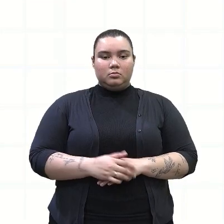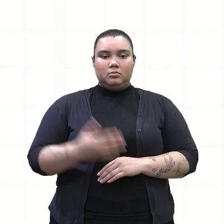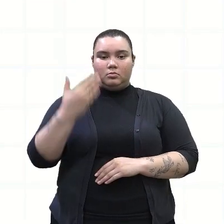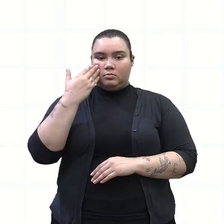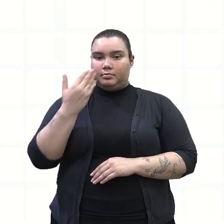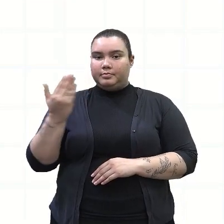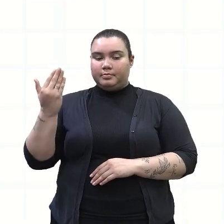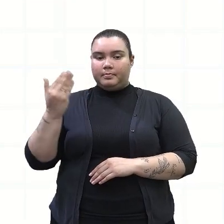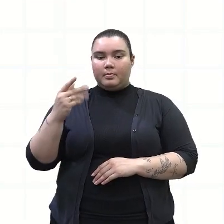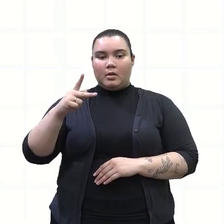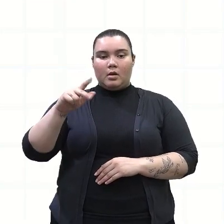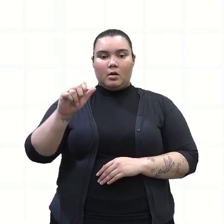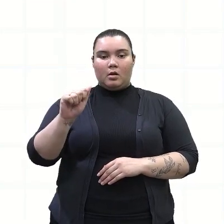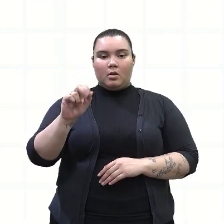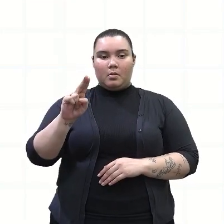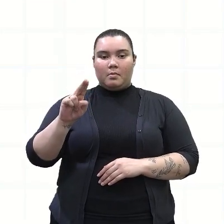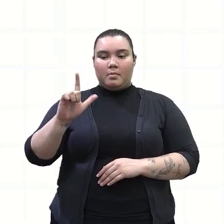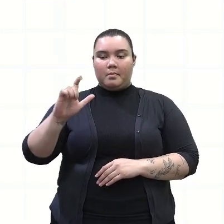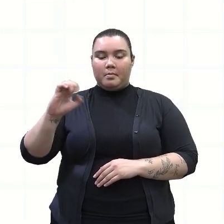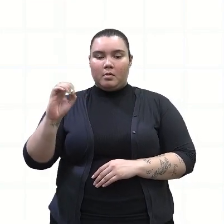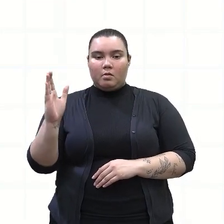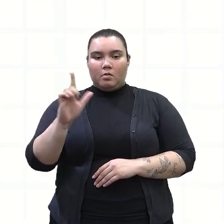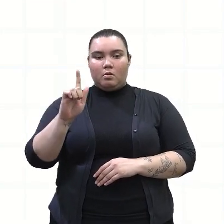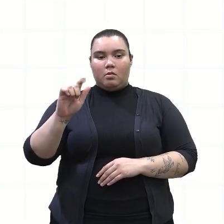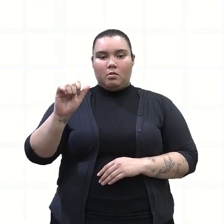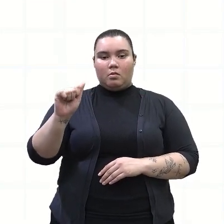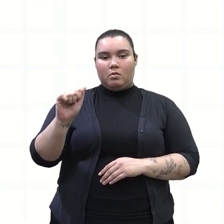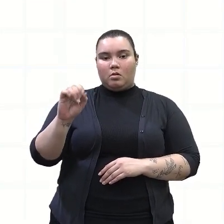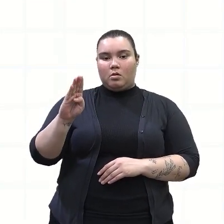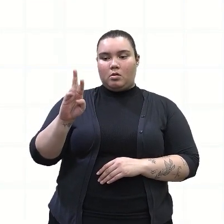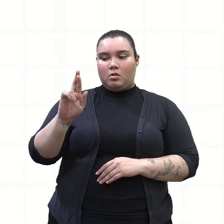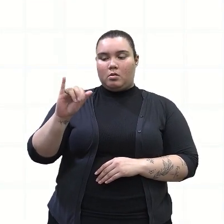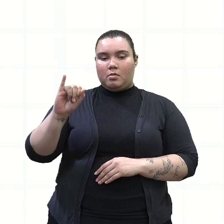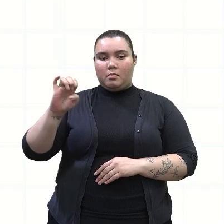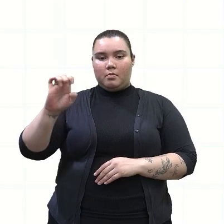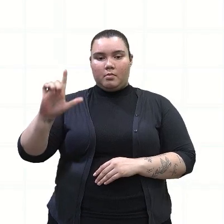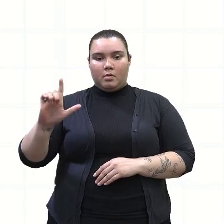Paulo Gabriel da Silva Barros measures